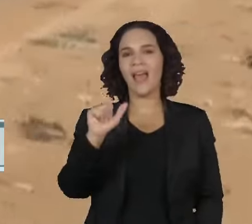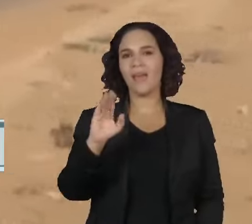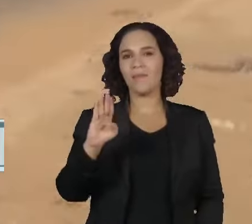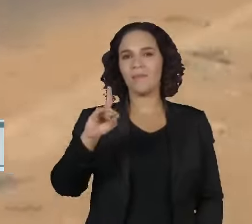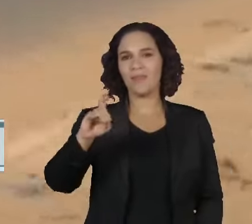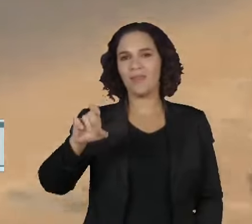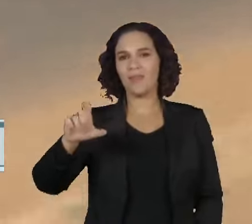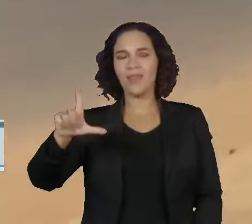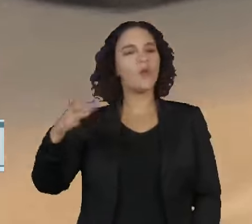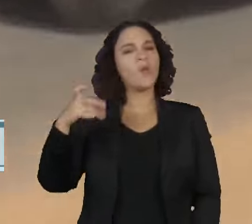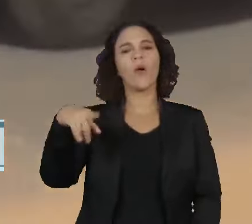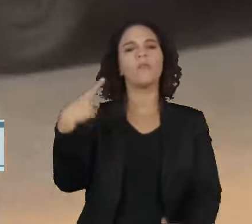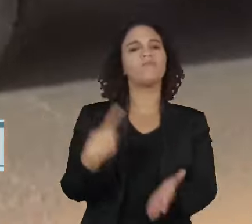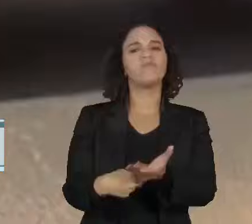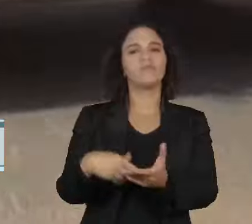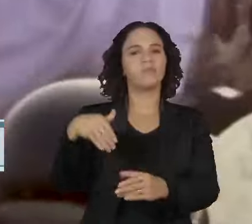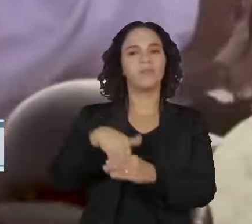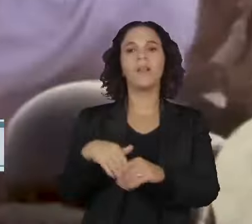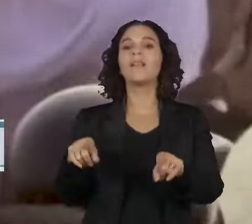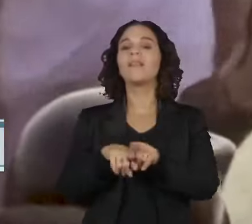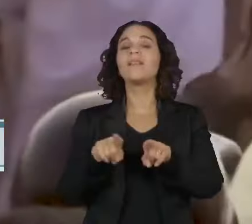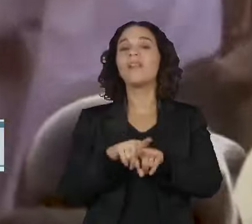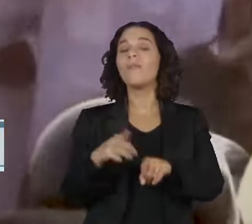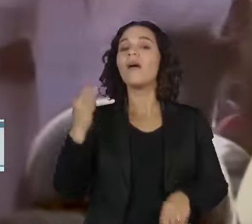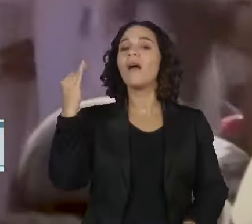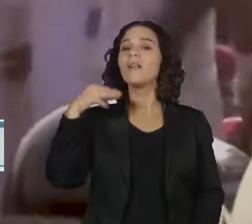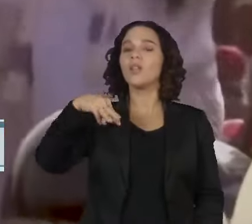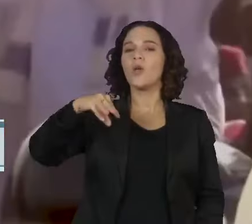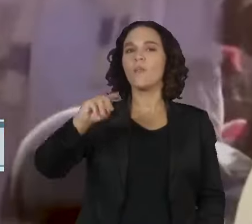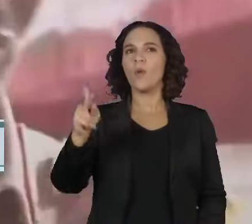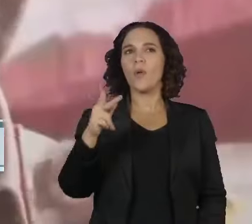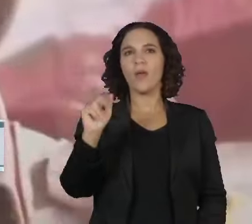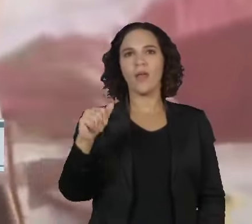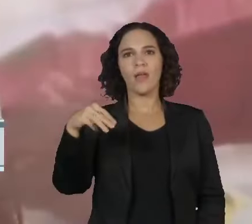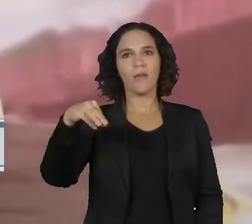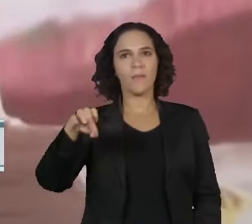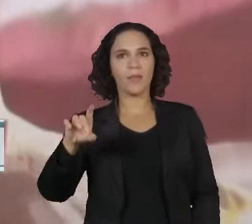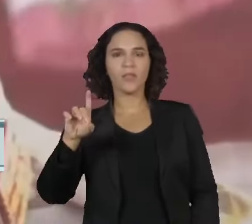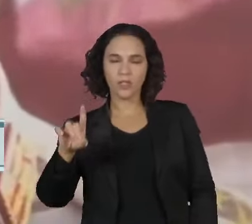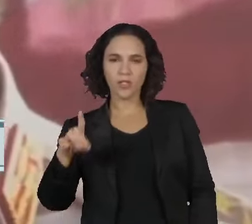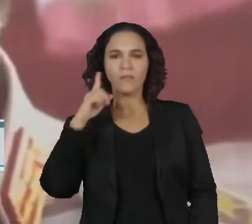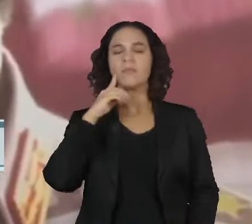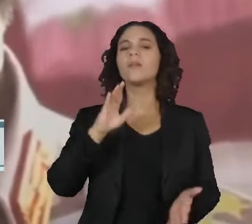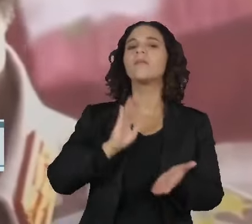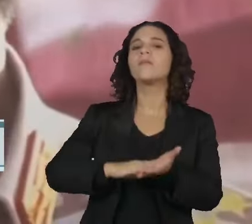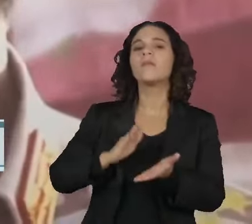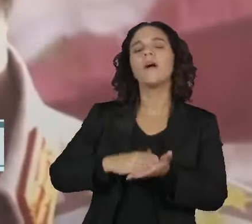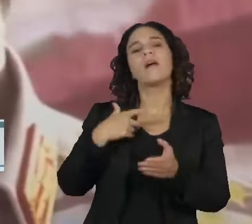marcar eleições e o então aliado o paramilitar Mohamed Hamdan dagl que exigia mais autonomia